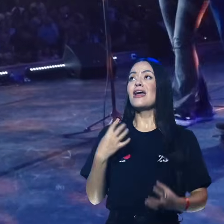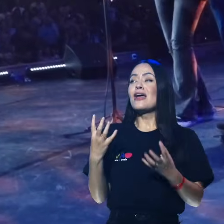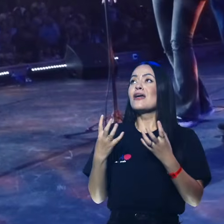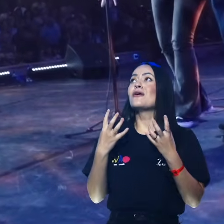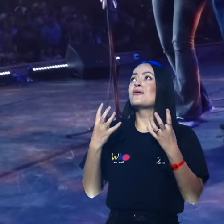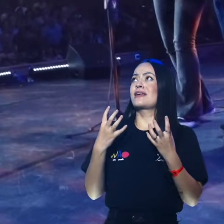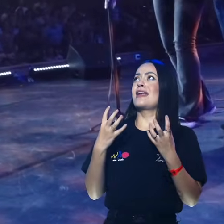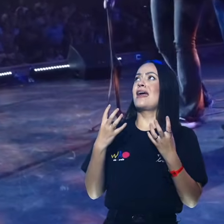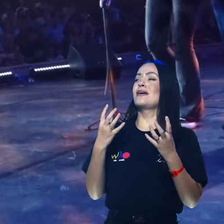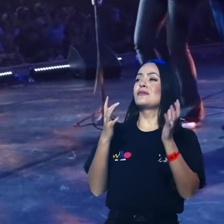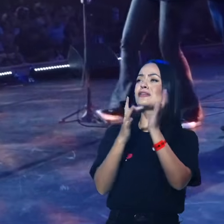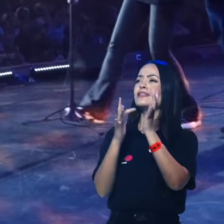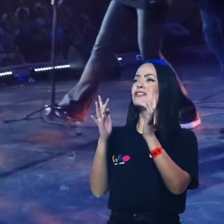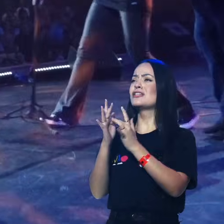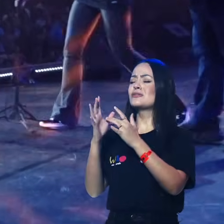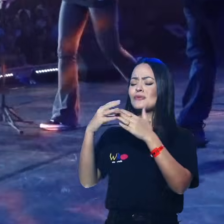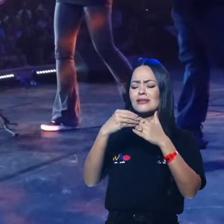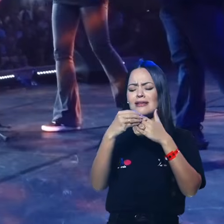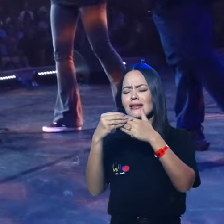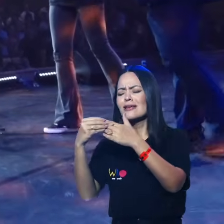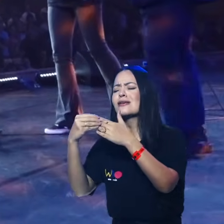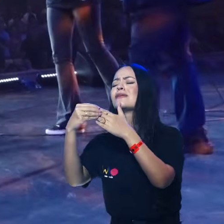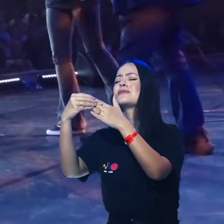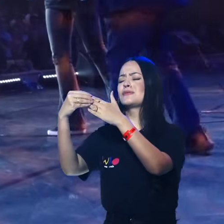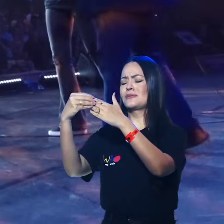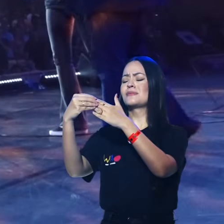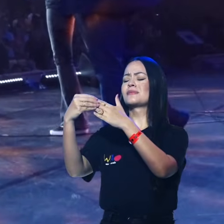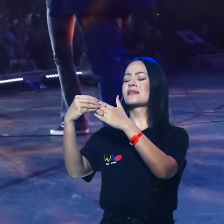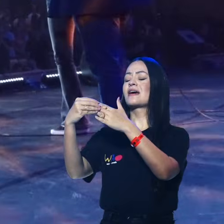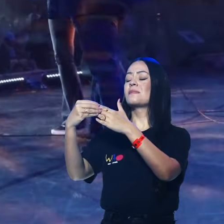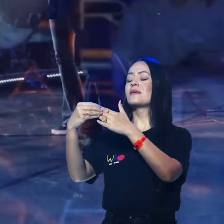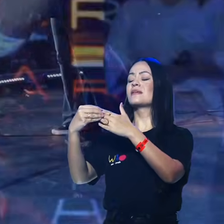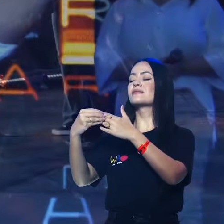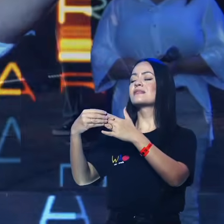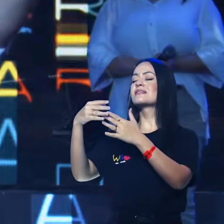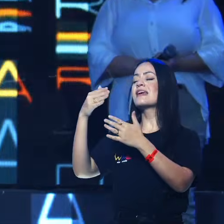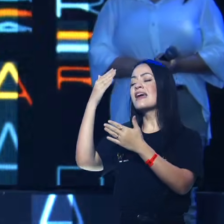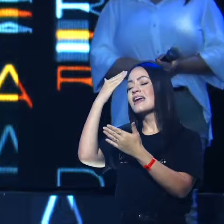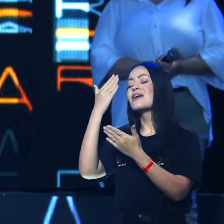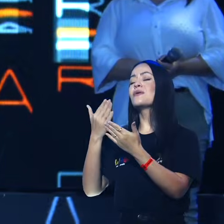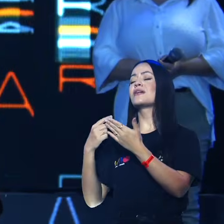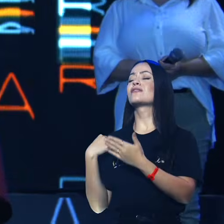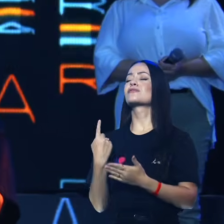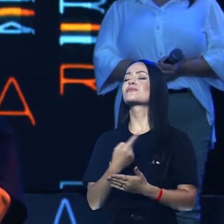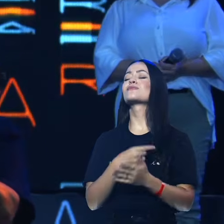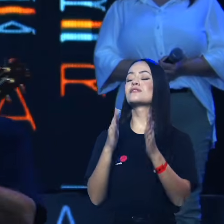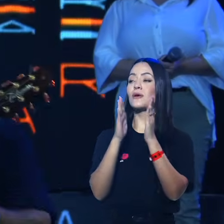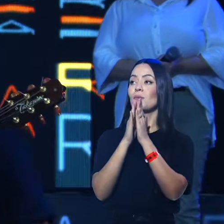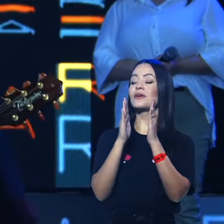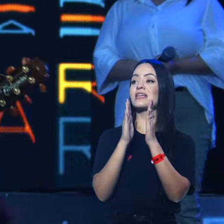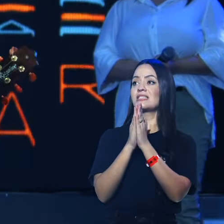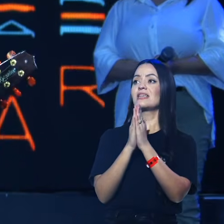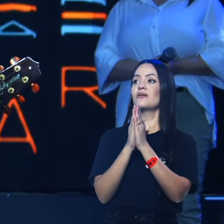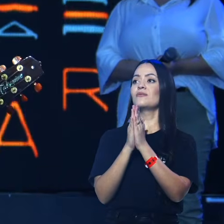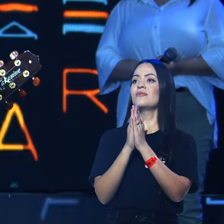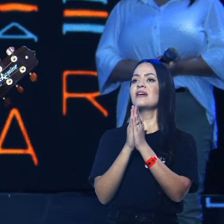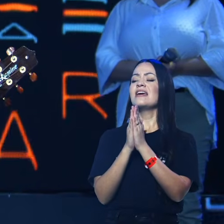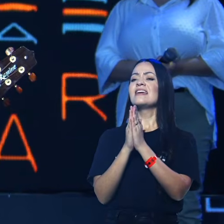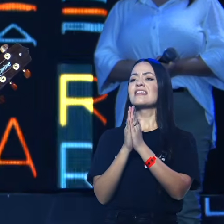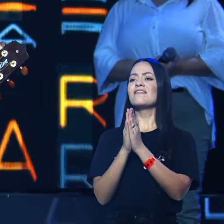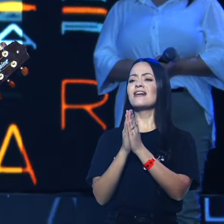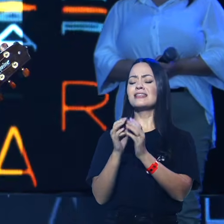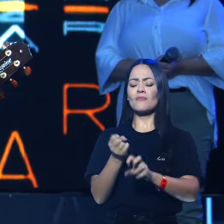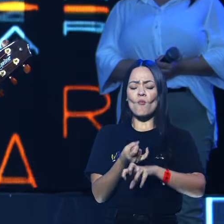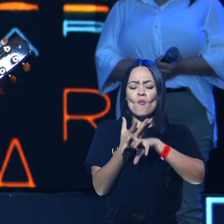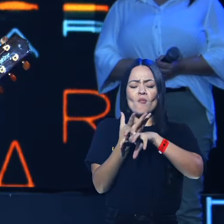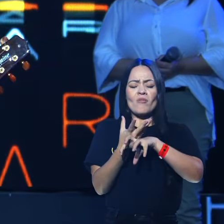meus passos. Eu creio. Nós vamos fazer uma oração aqui que vai tirar o